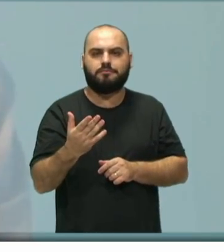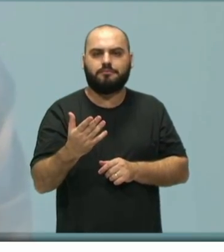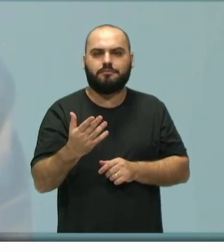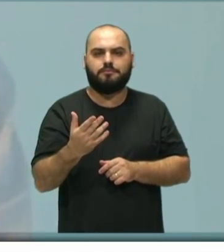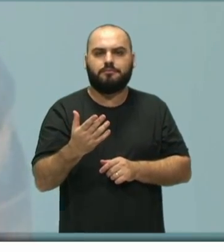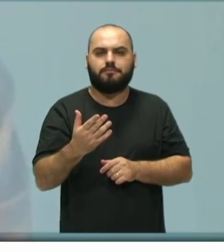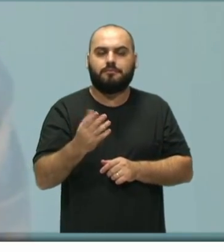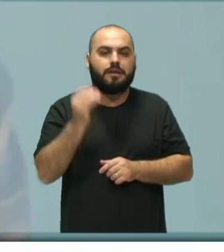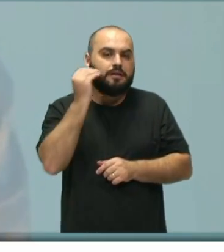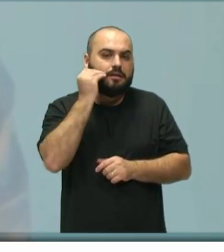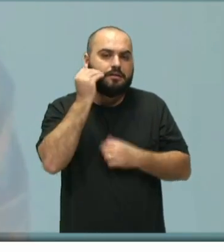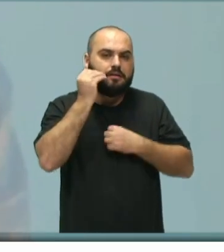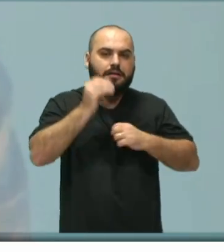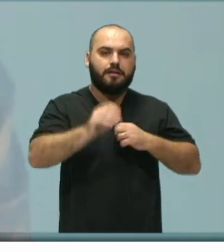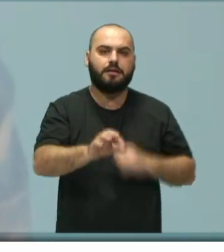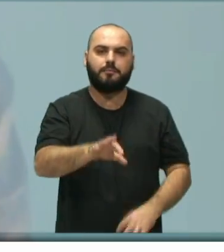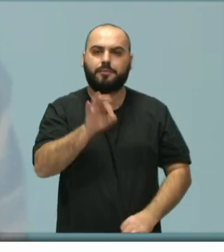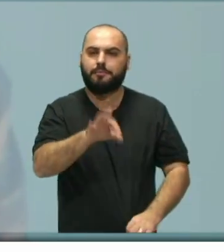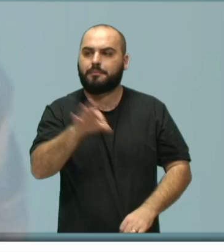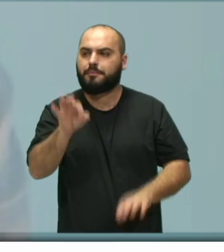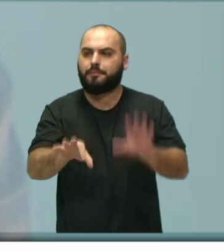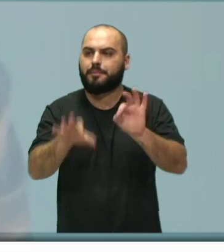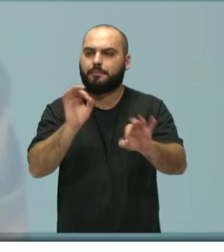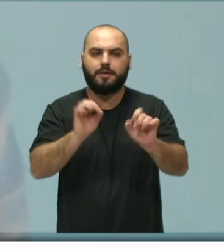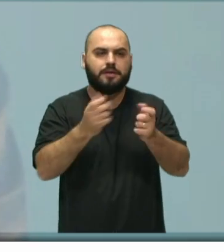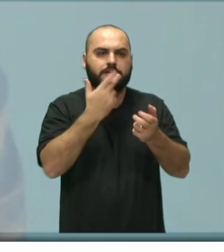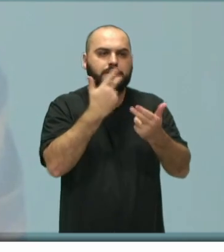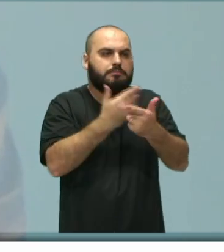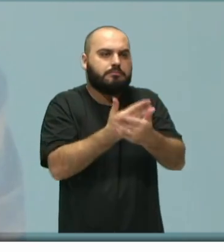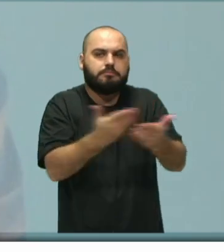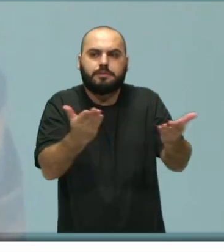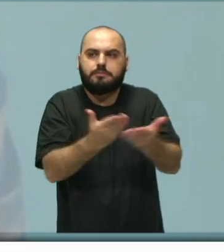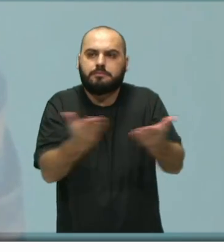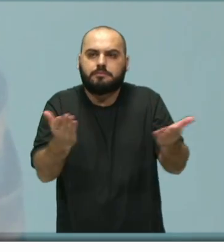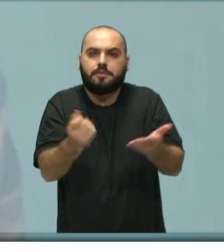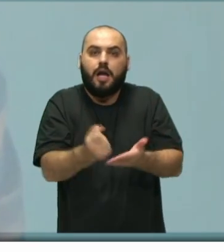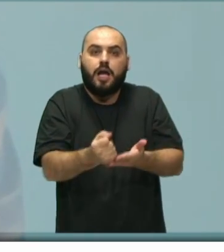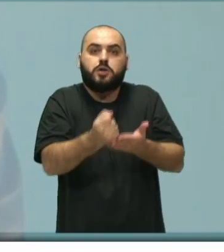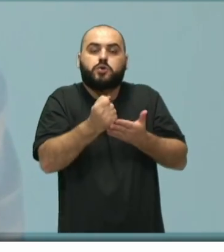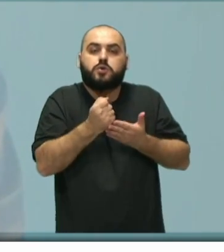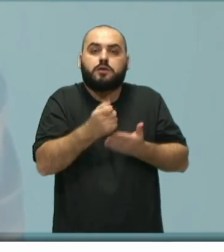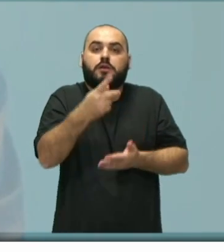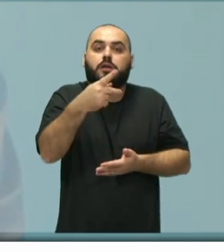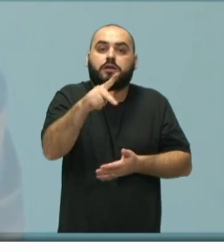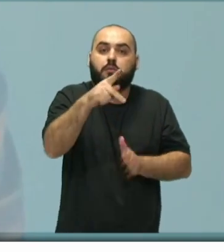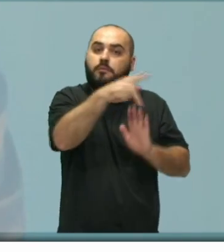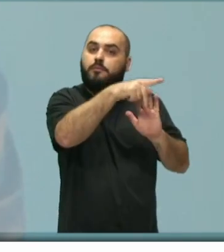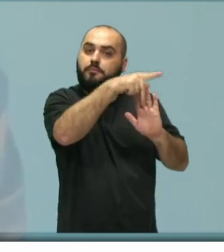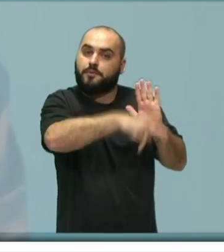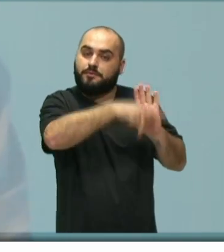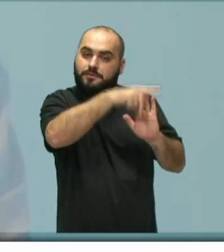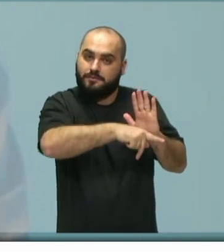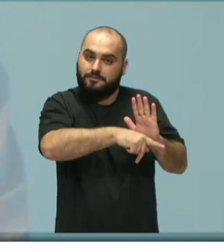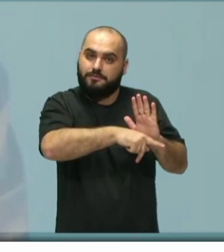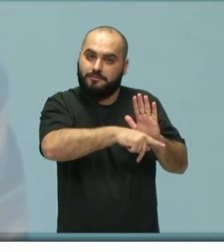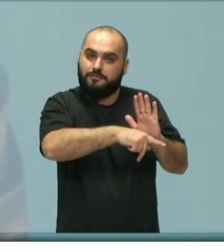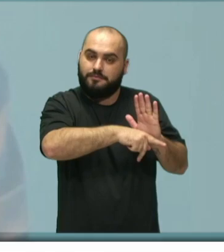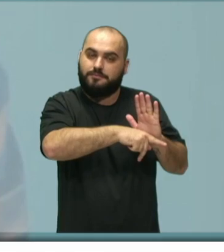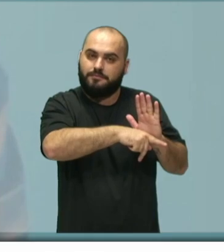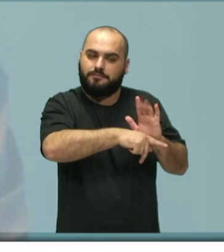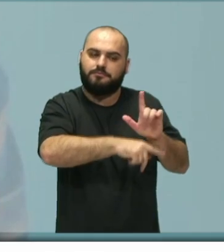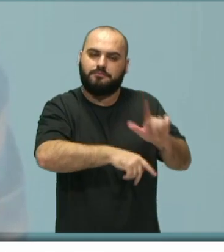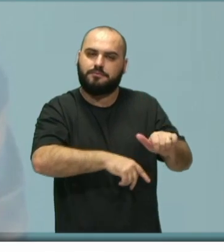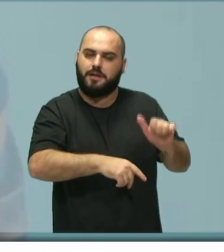vai procurar, né, declarações, enfim, para ir dando suporte para o teu projeto ali. E isso é